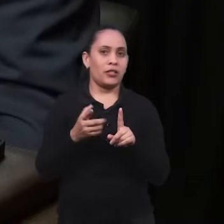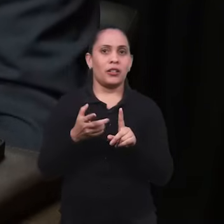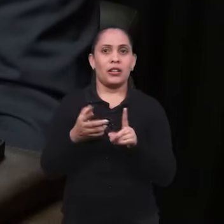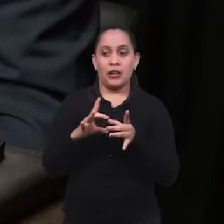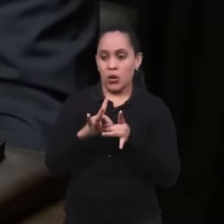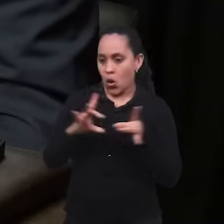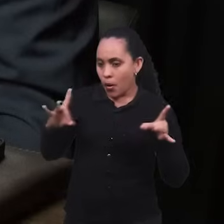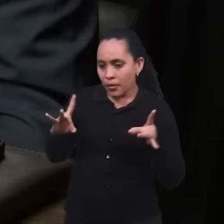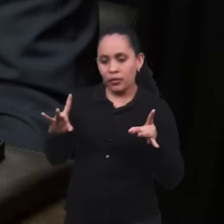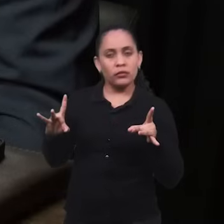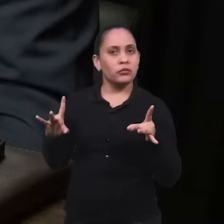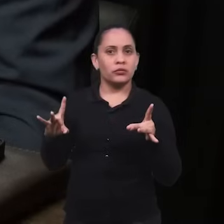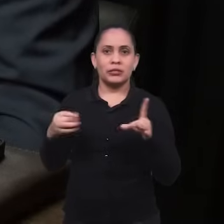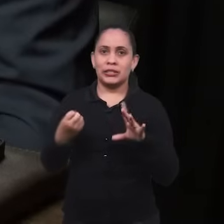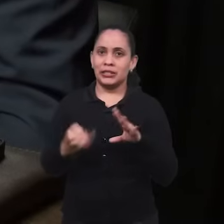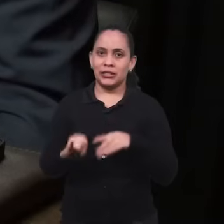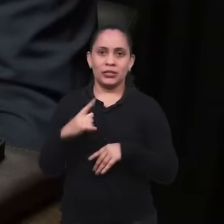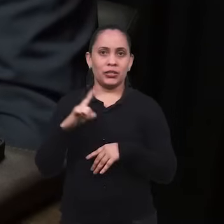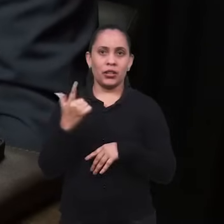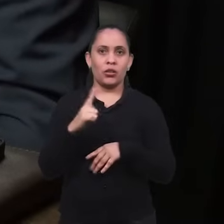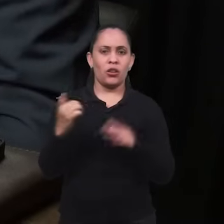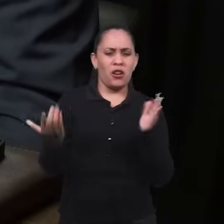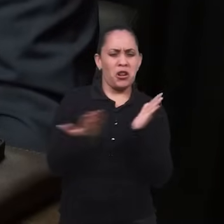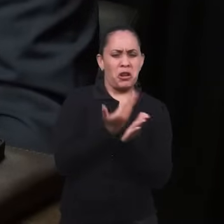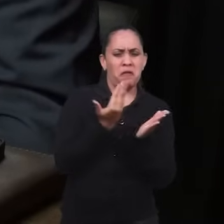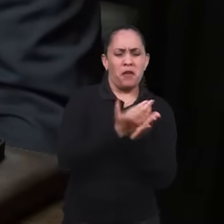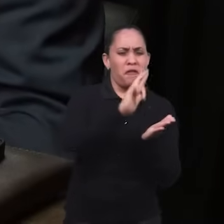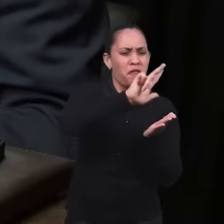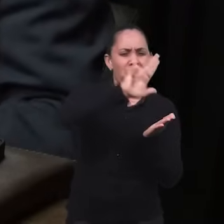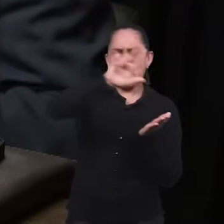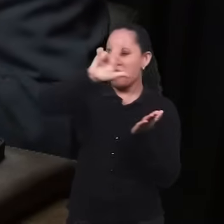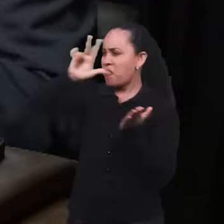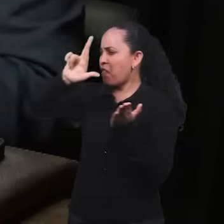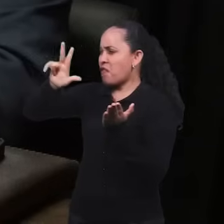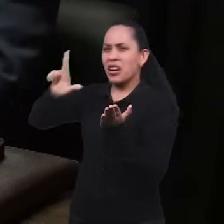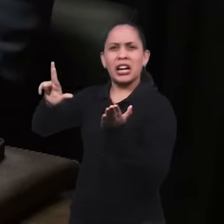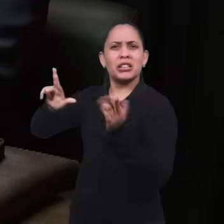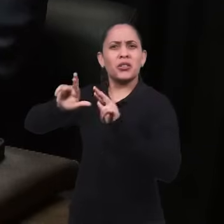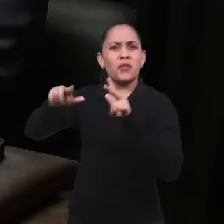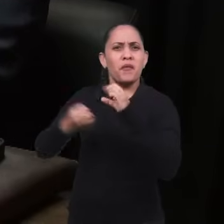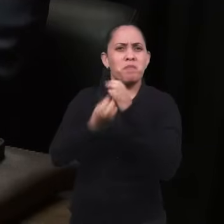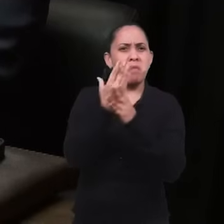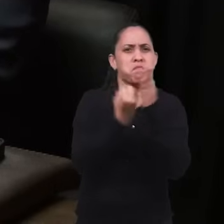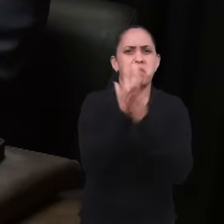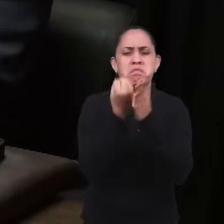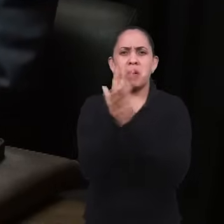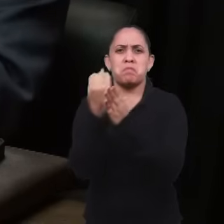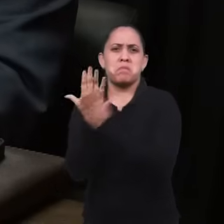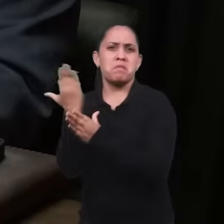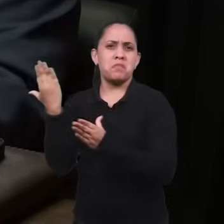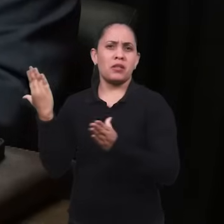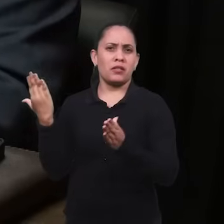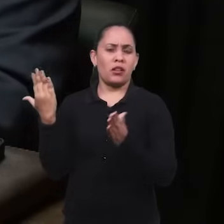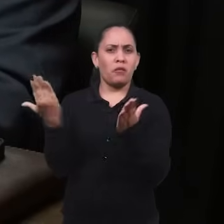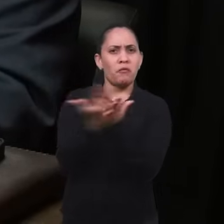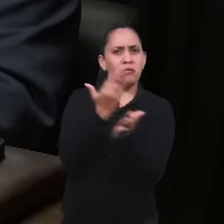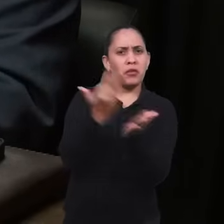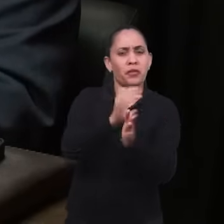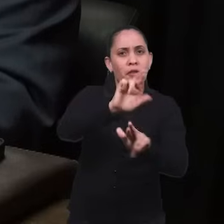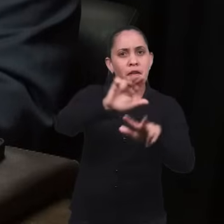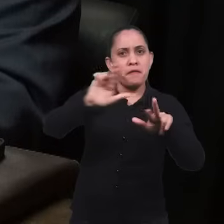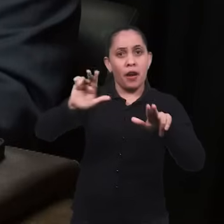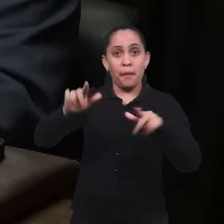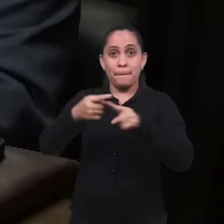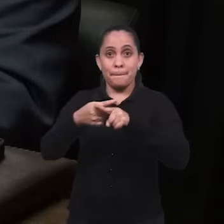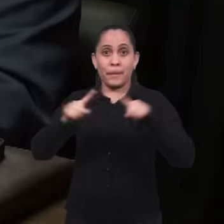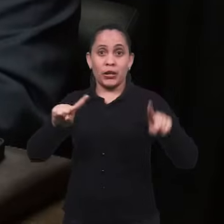Fora de Jesus, fora da novilha, escreve um livro, você escreve outro, ele escreve outro, eu não vou escrevendo livros e mais livros e crônicas. Mas quando